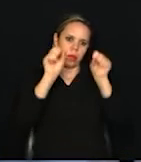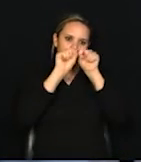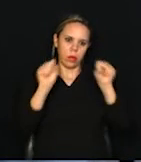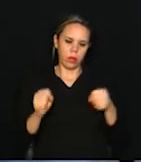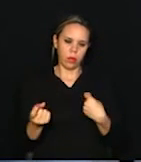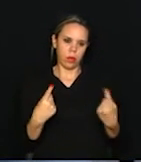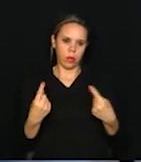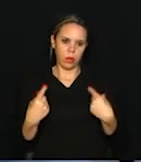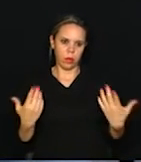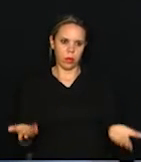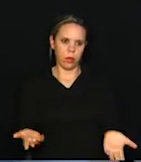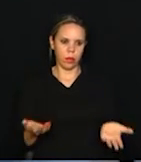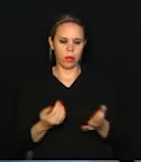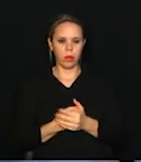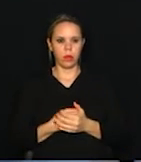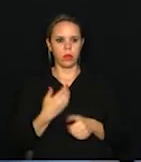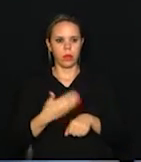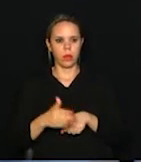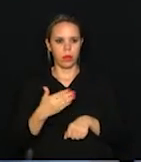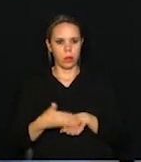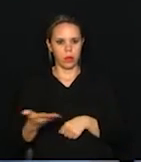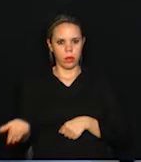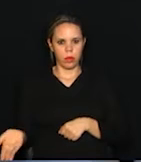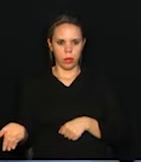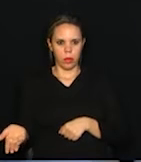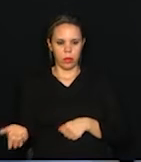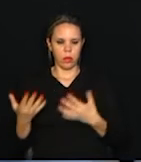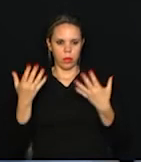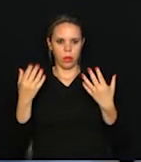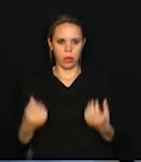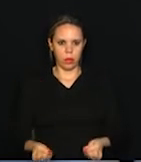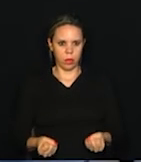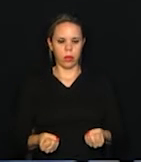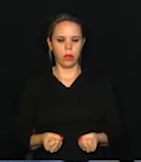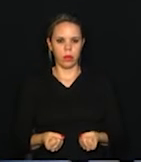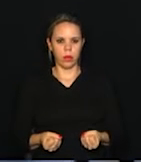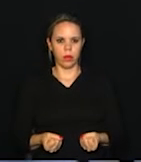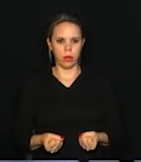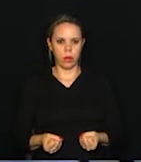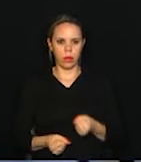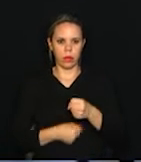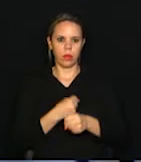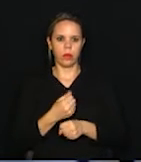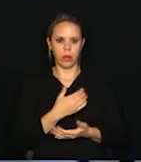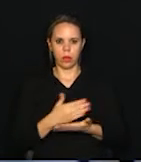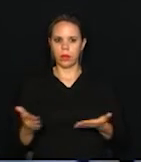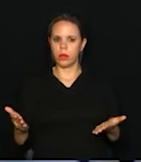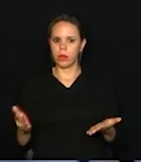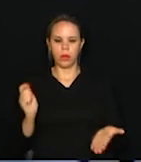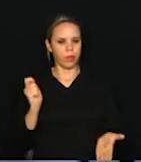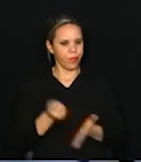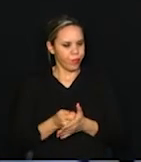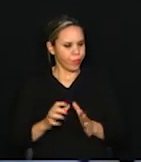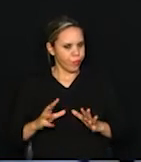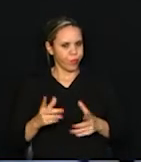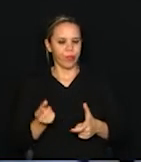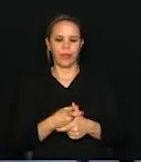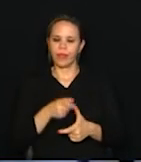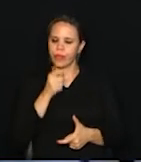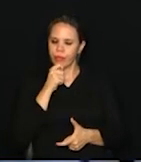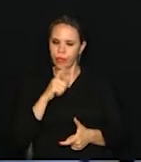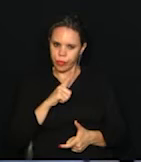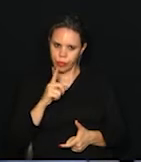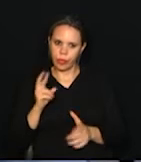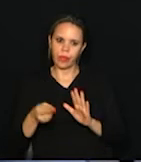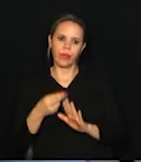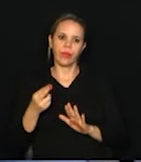viário. Nesse exercício aqui que nós assumimos a partir do início do ano, a conta não fechou por conta dessas resoluções.